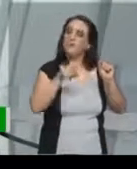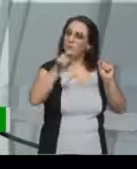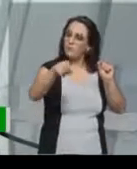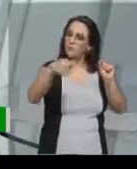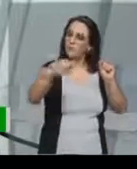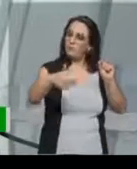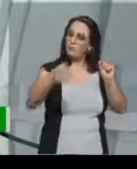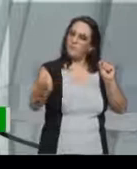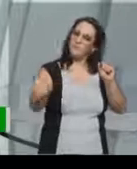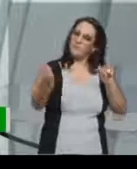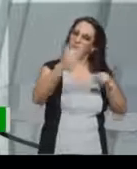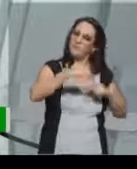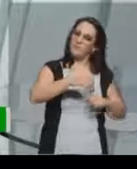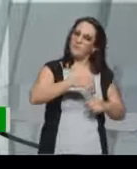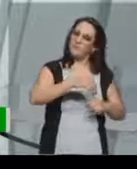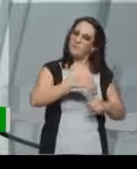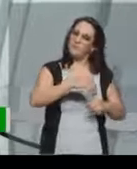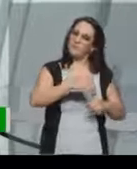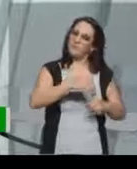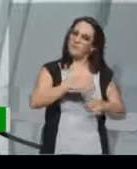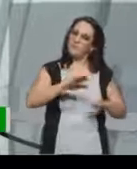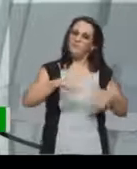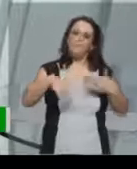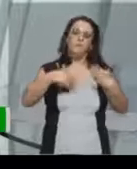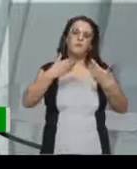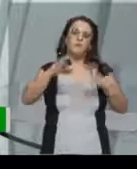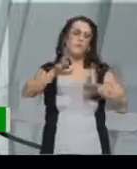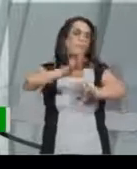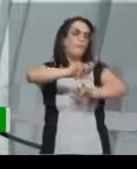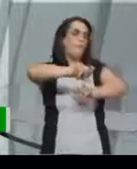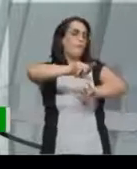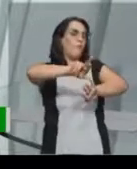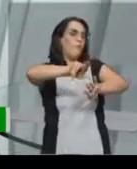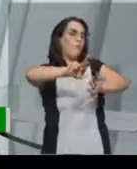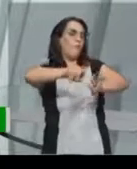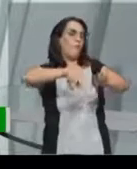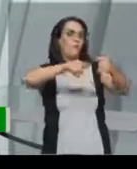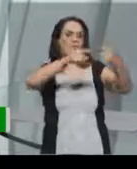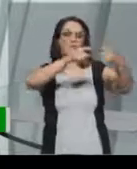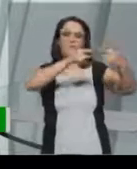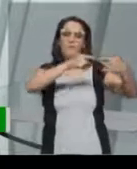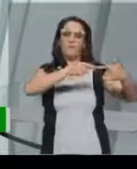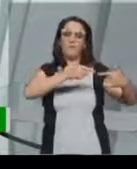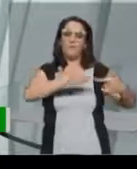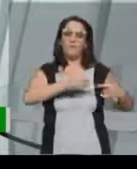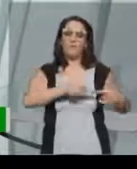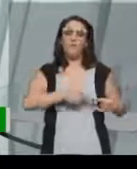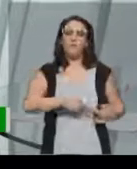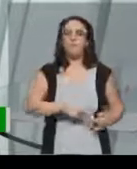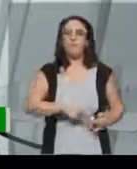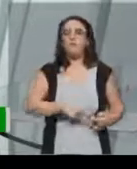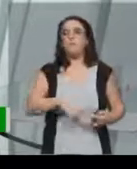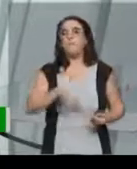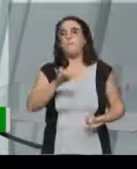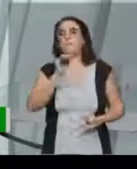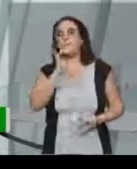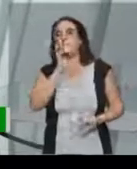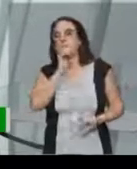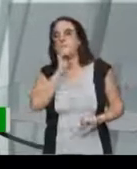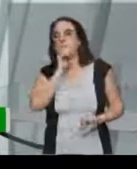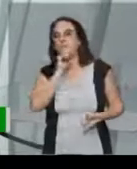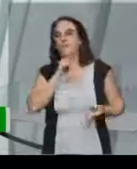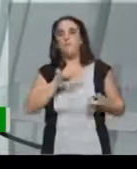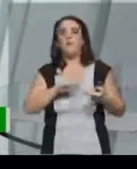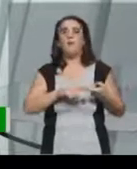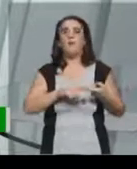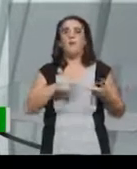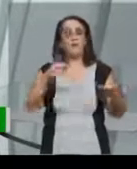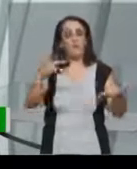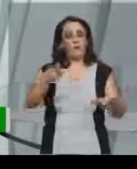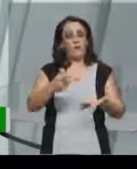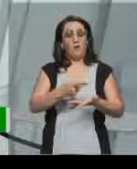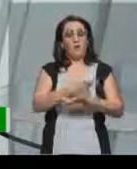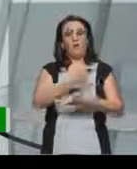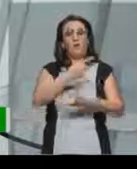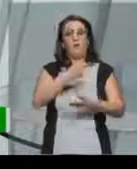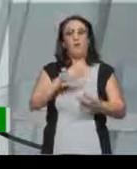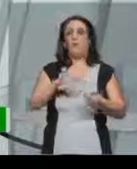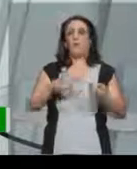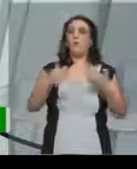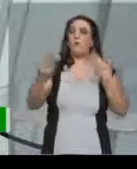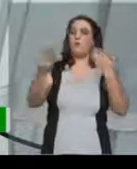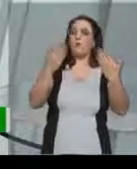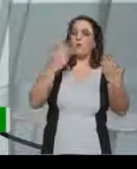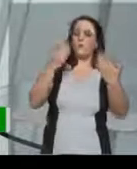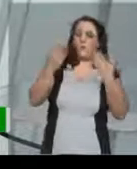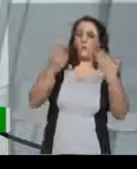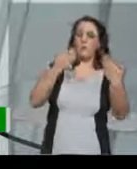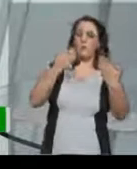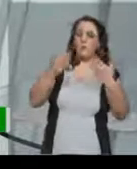E assim nós teremos vários tipos de conjunções. Teremos conjunções causais,